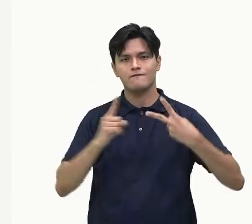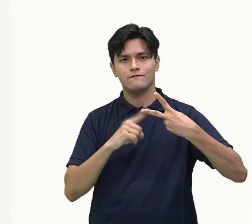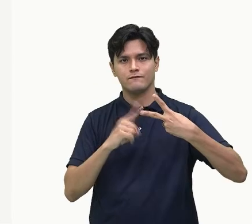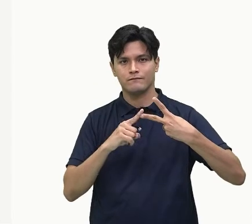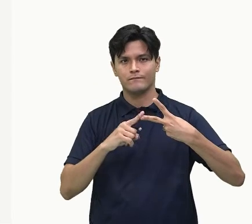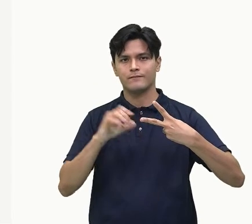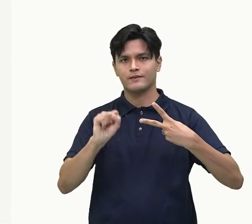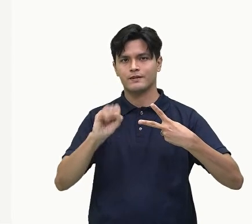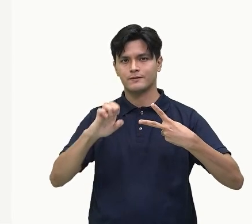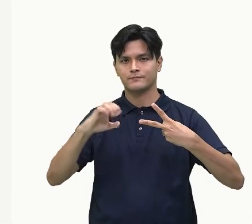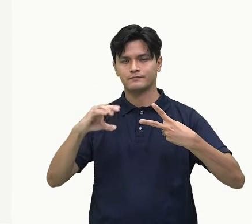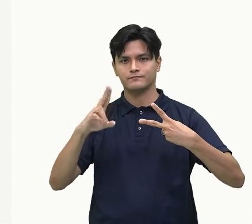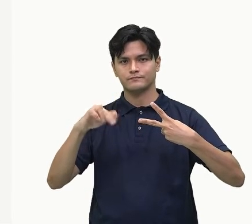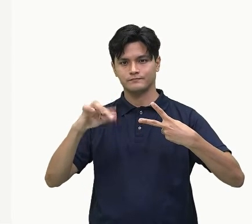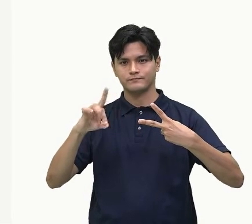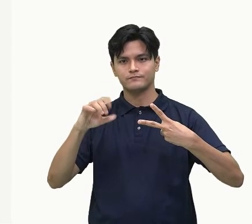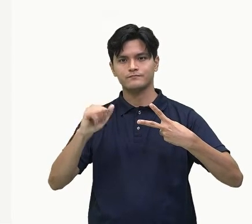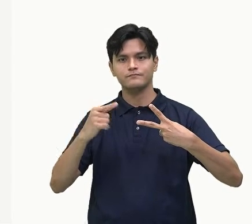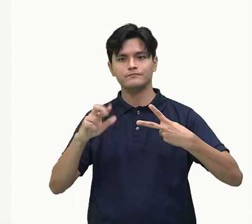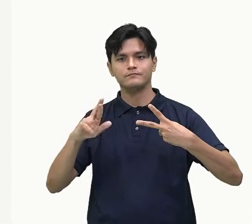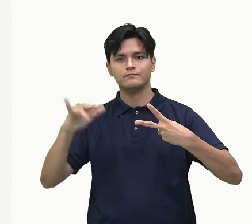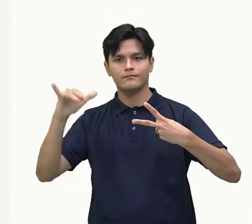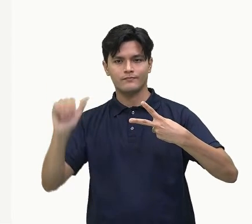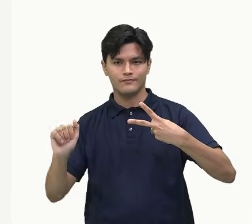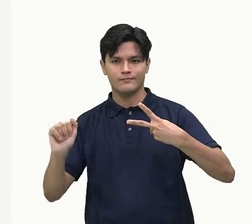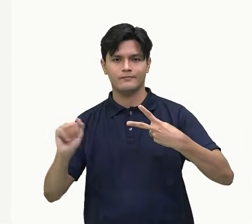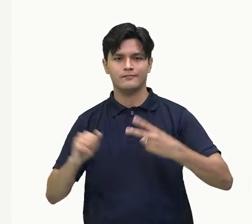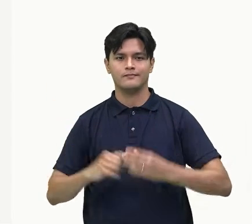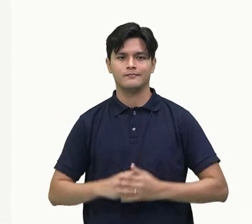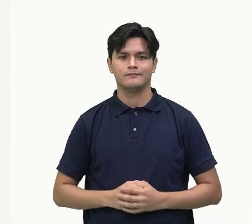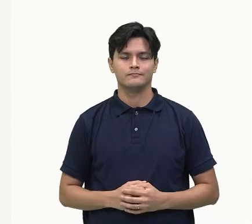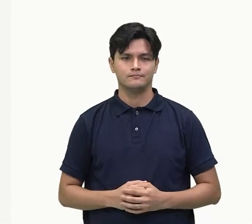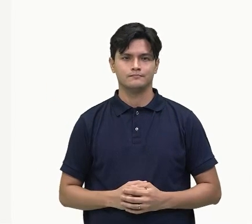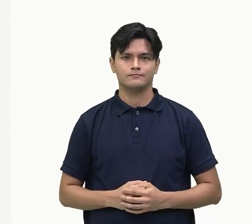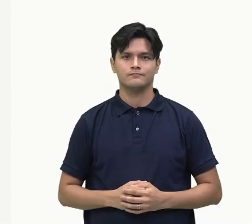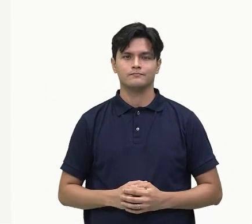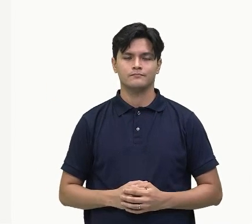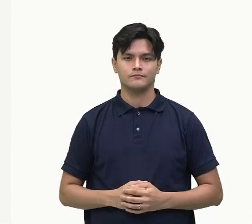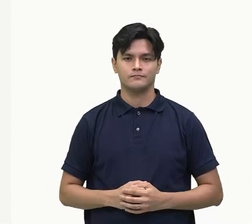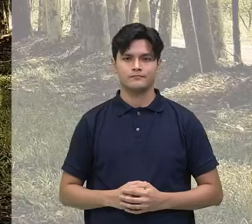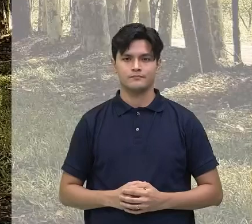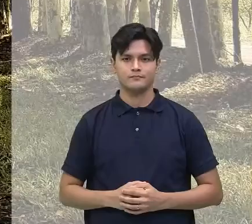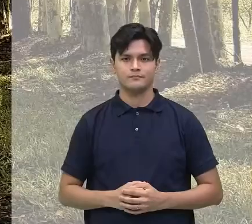que emitem a luz que recebem de outros objetos, que são fontes primárias.